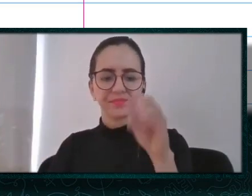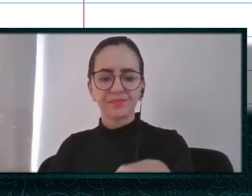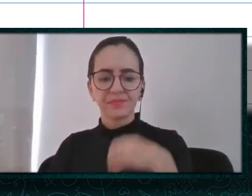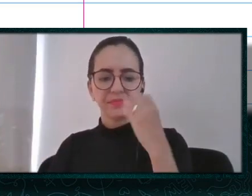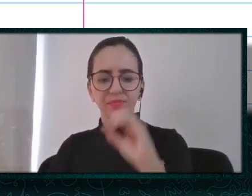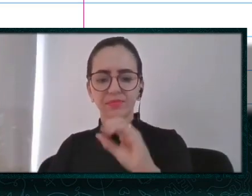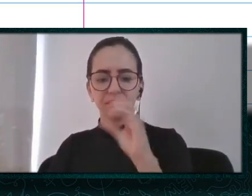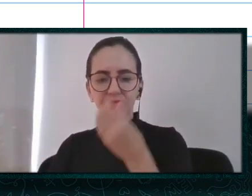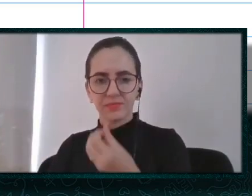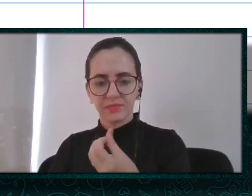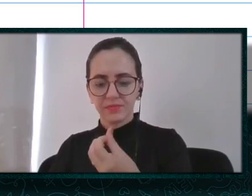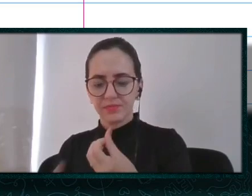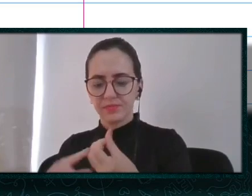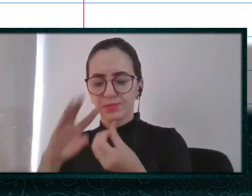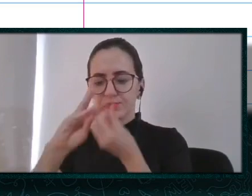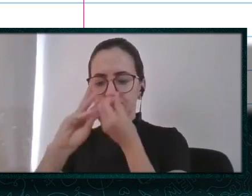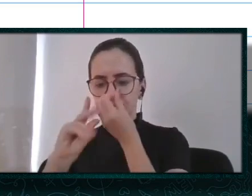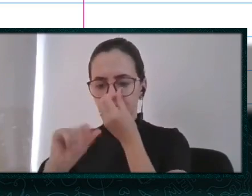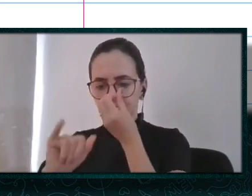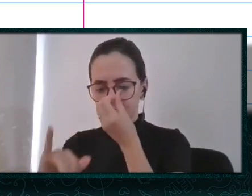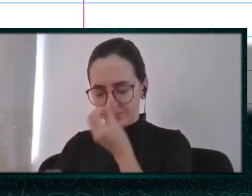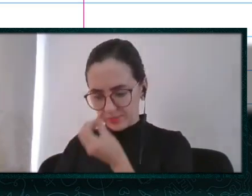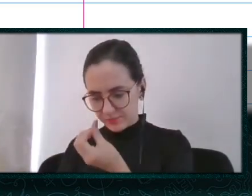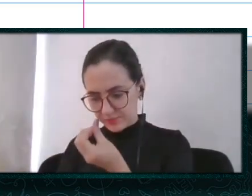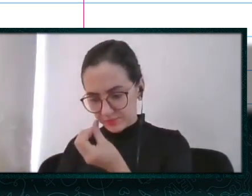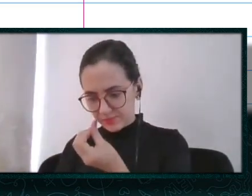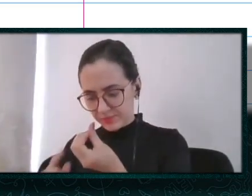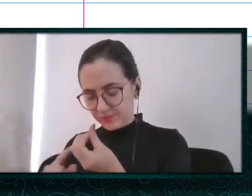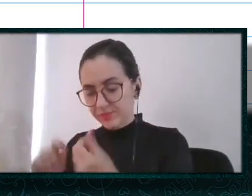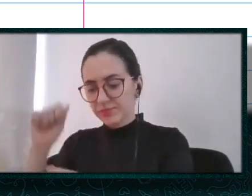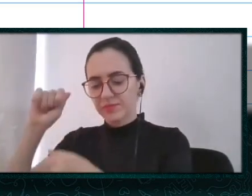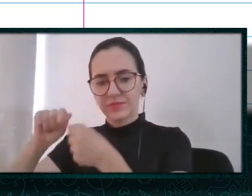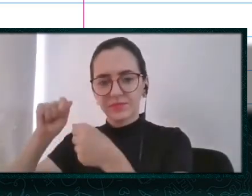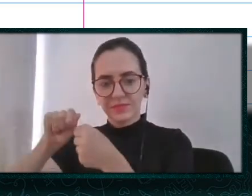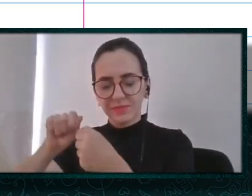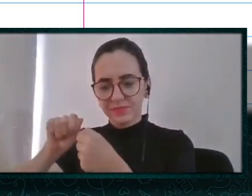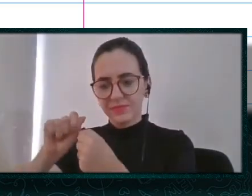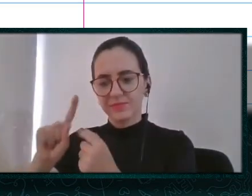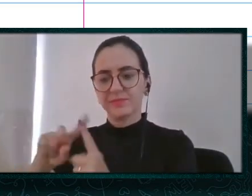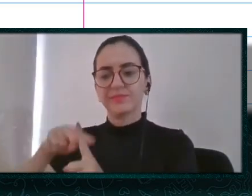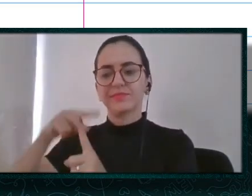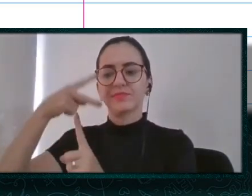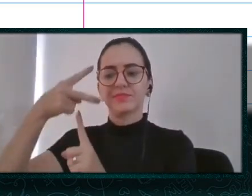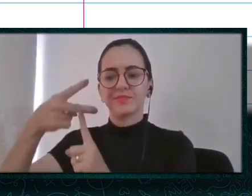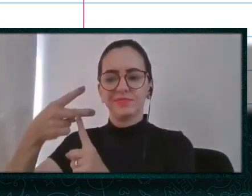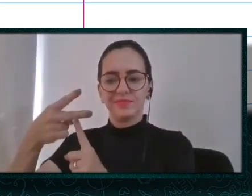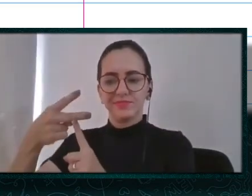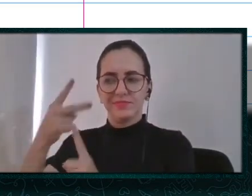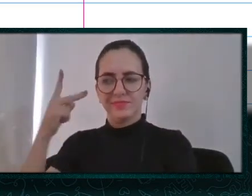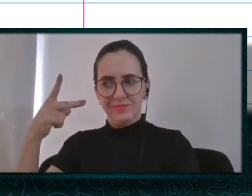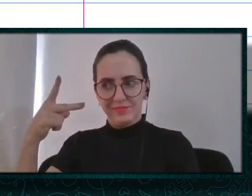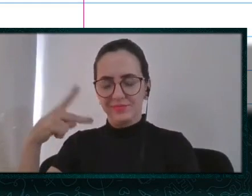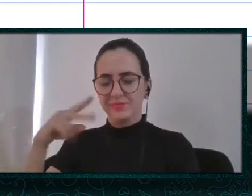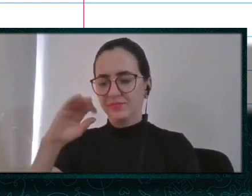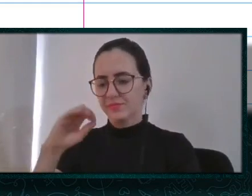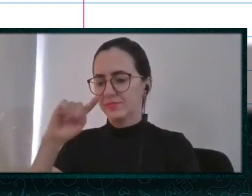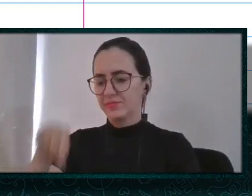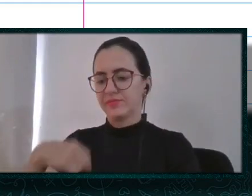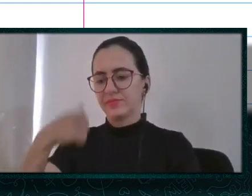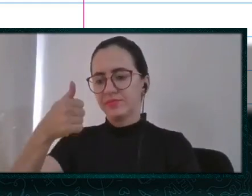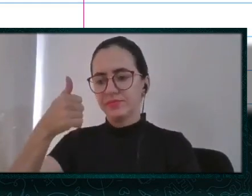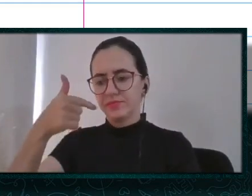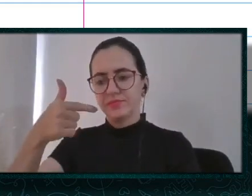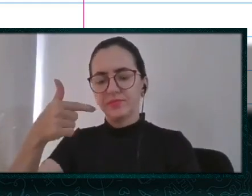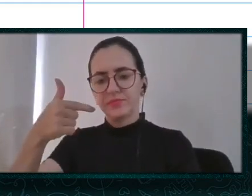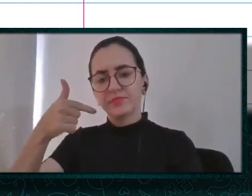esse 0,06 mol totalmente, eu iria produzir 0,12 mols de HCl. Ou seja, eu ia produzir 2 vezes